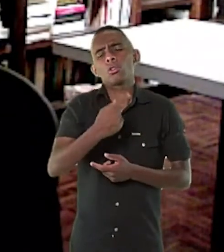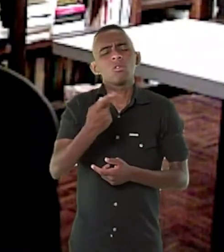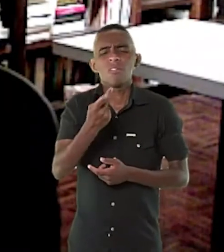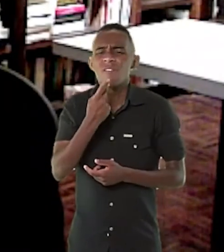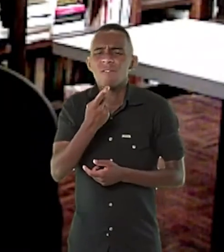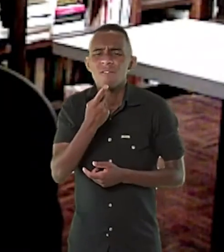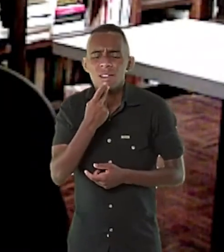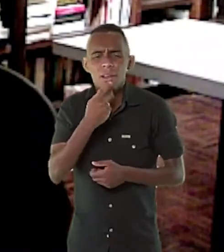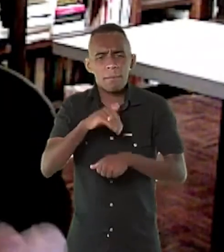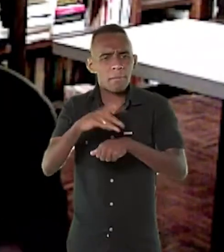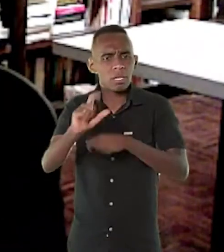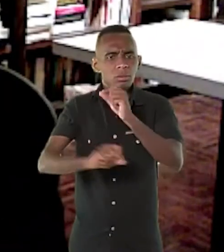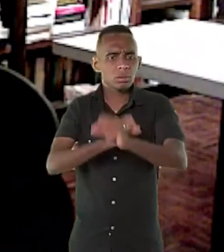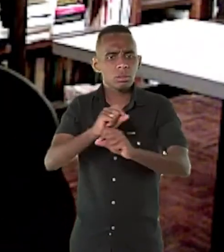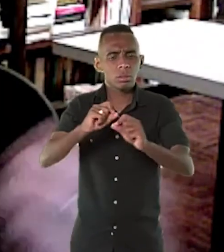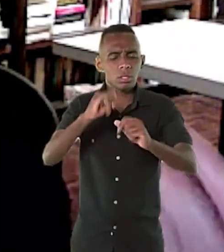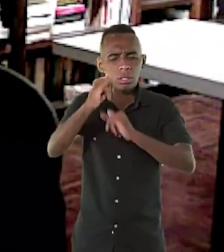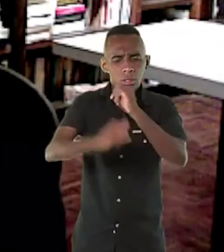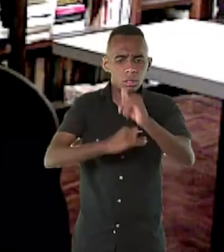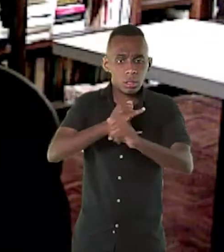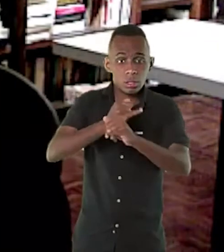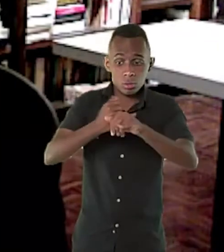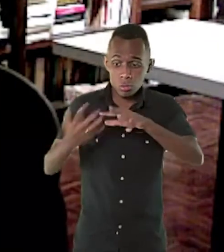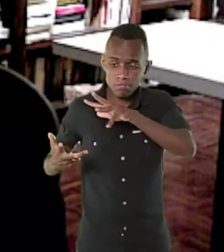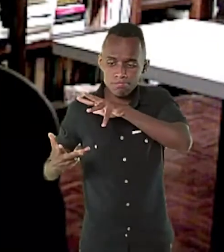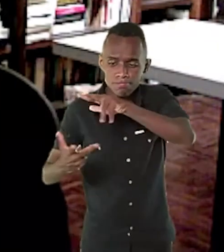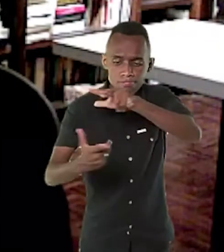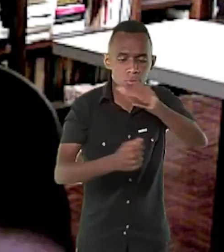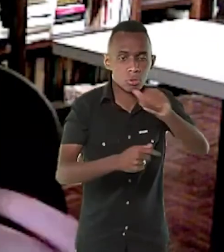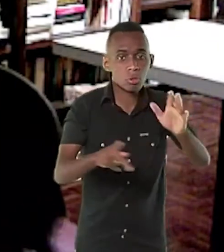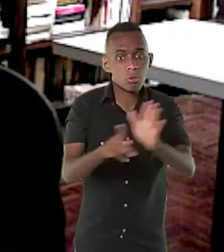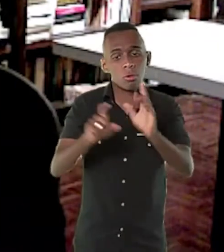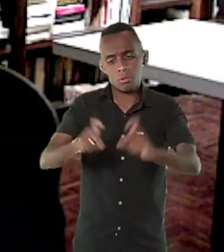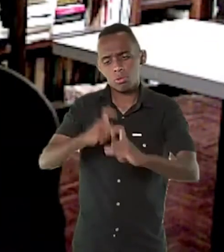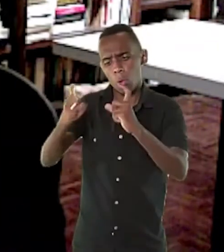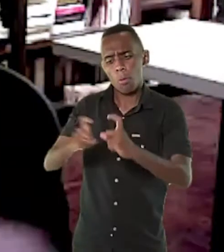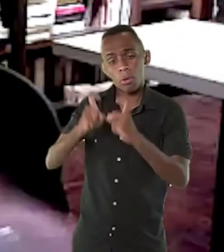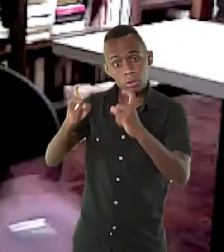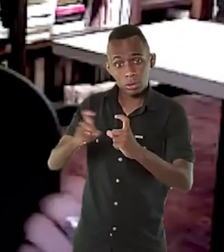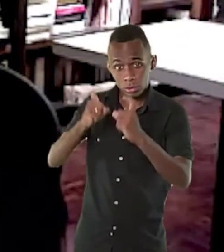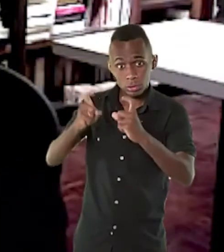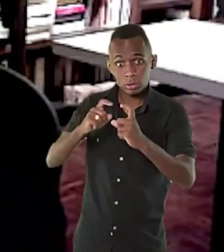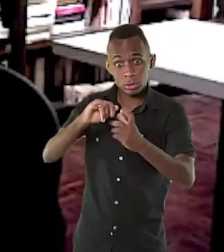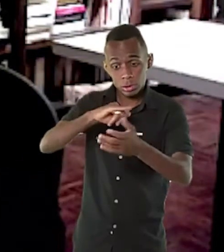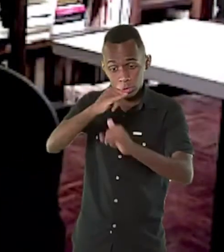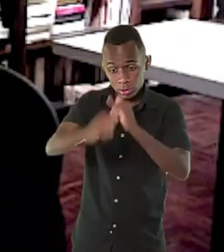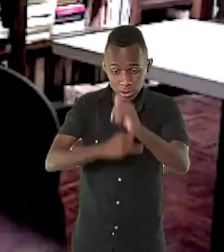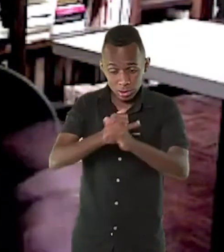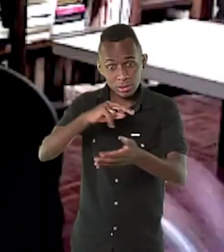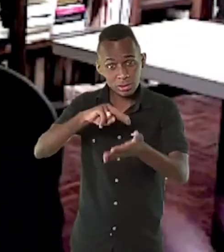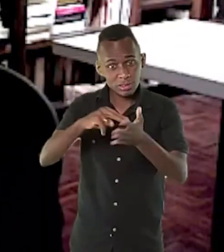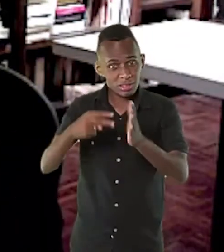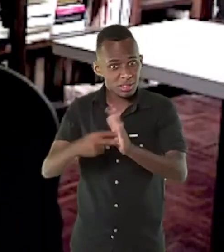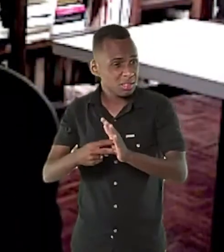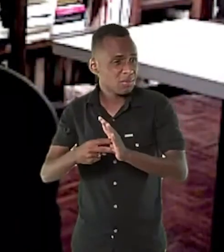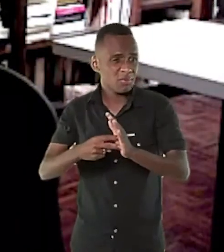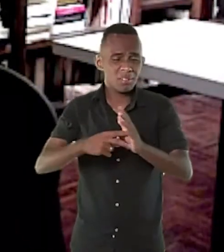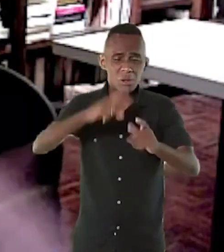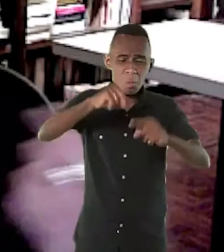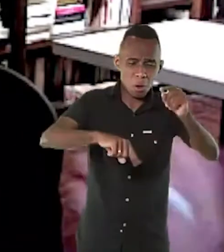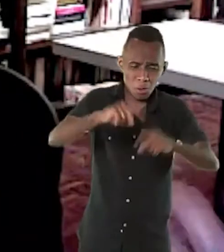rede mundial de computadores. Falar internet é uma rede mundial de